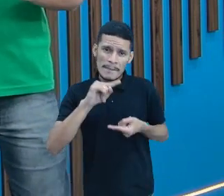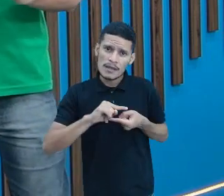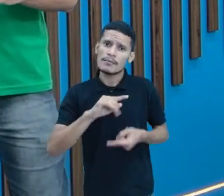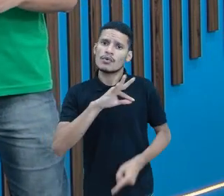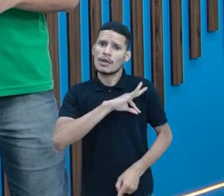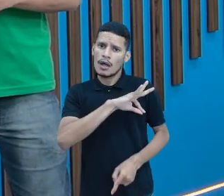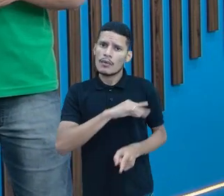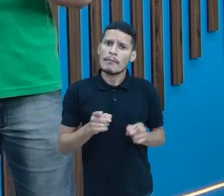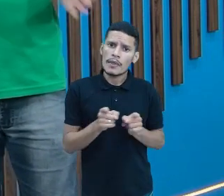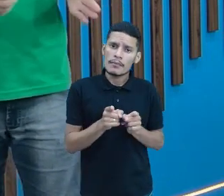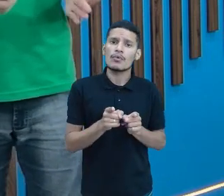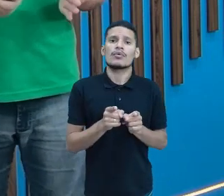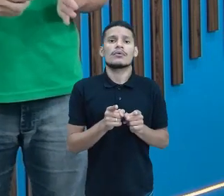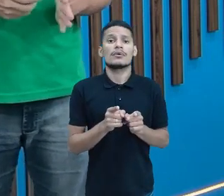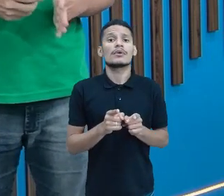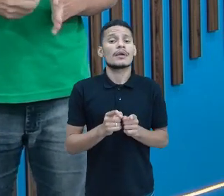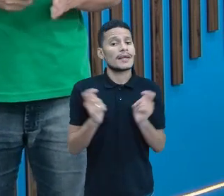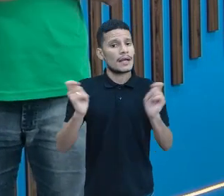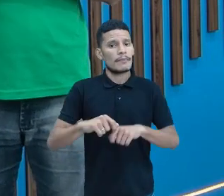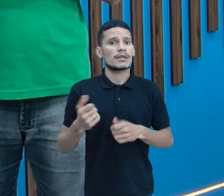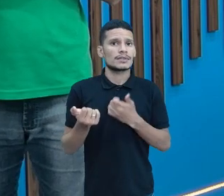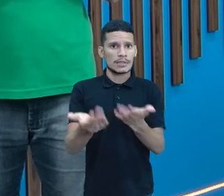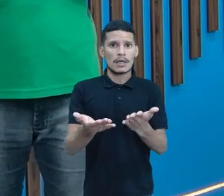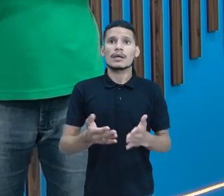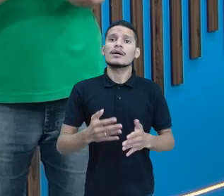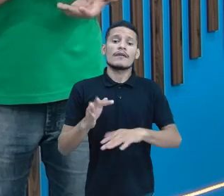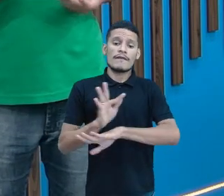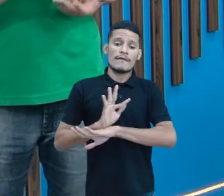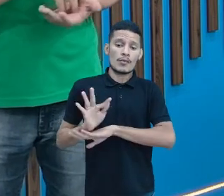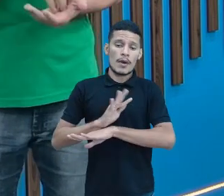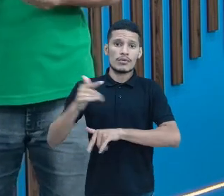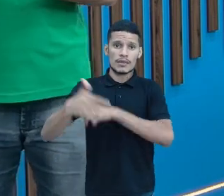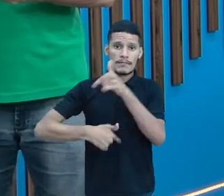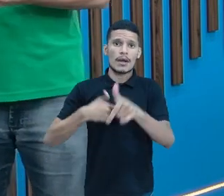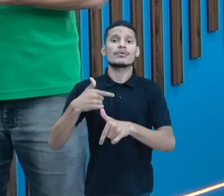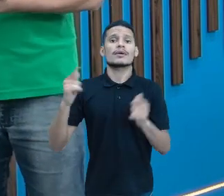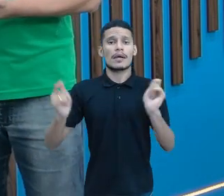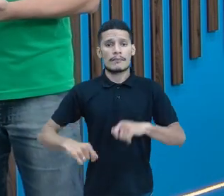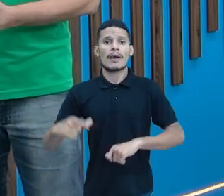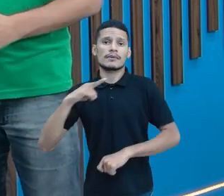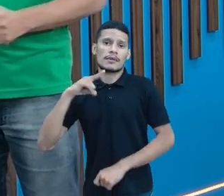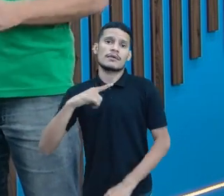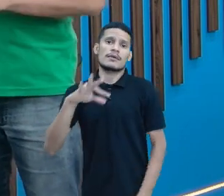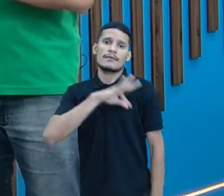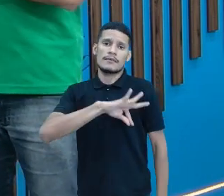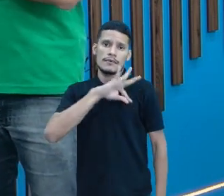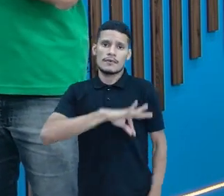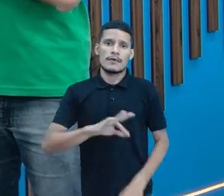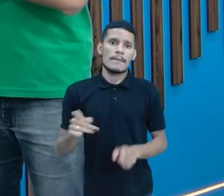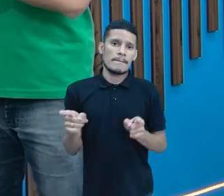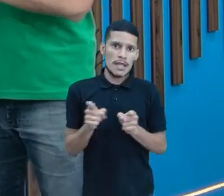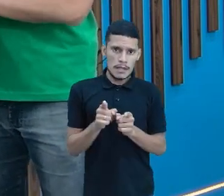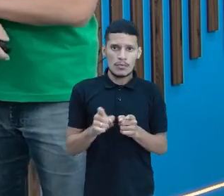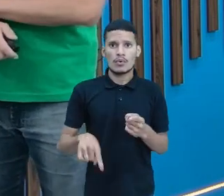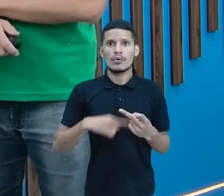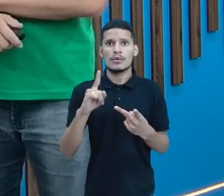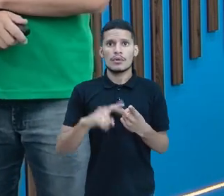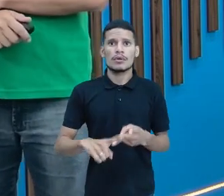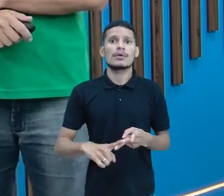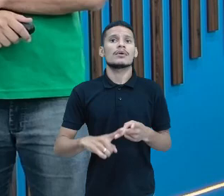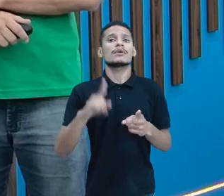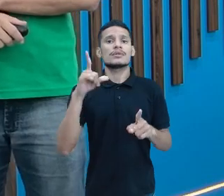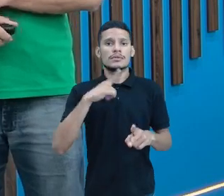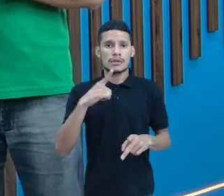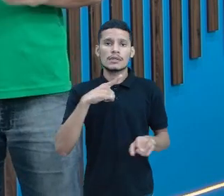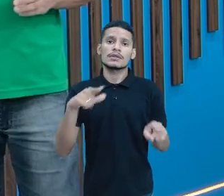ele é garantido, né? Não existe trabalho formal sem que tenha como referência o pagamento do salário mínimo. A regulamentação da carga